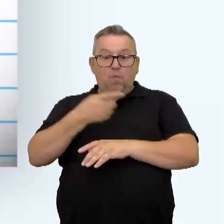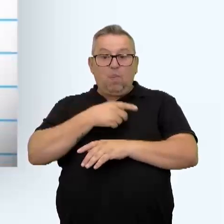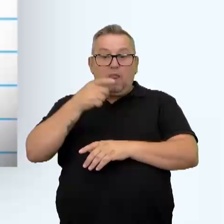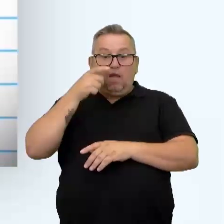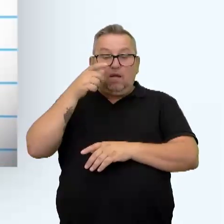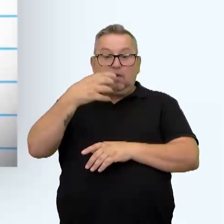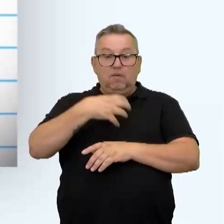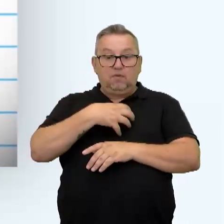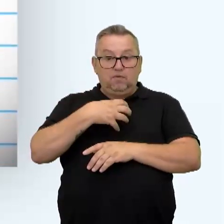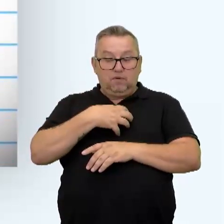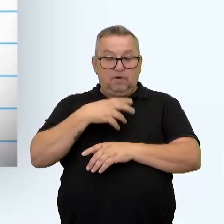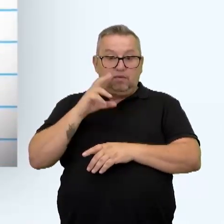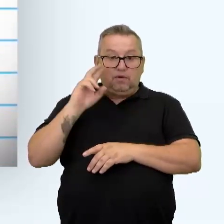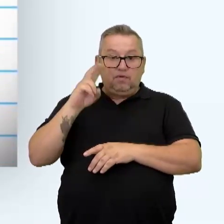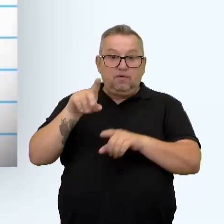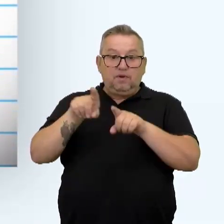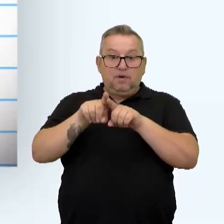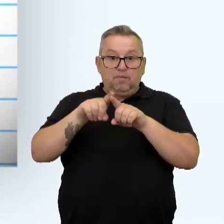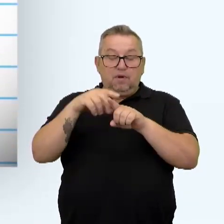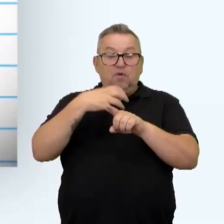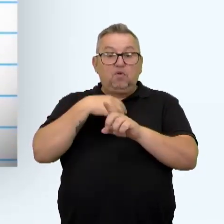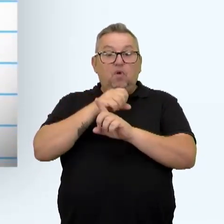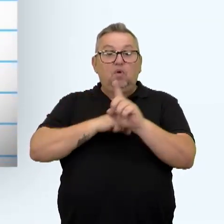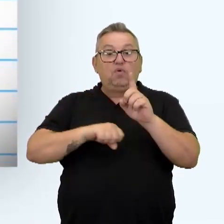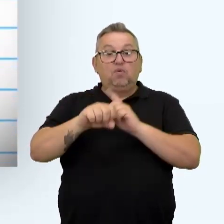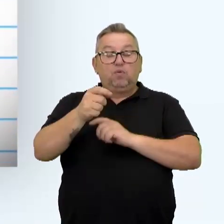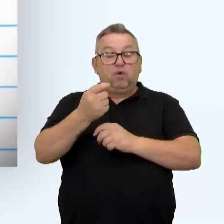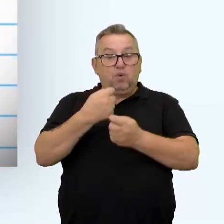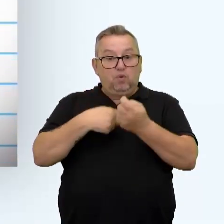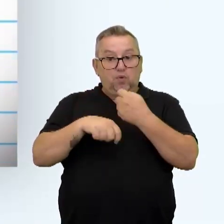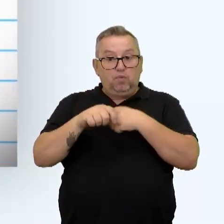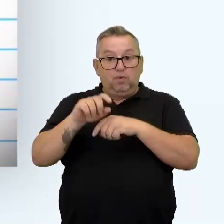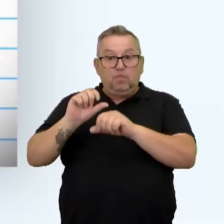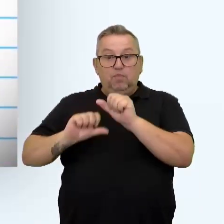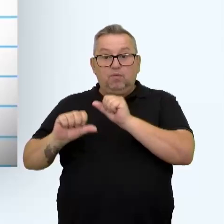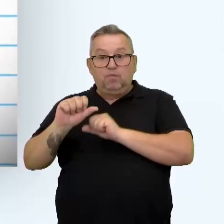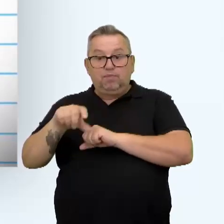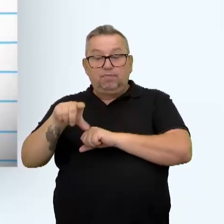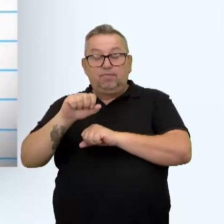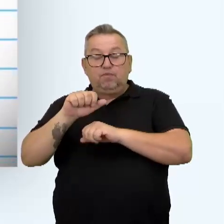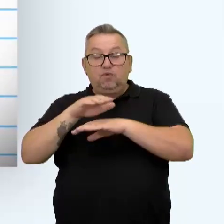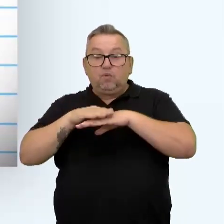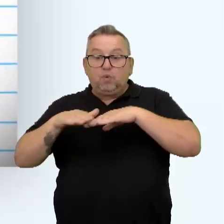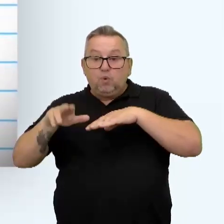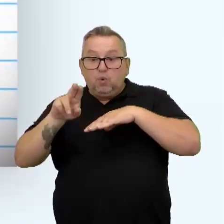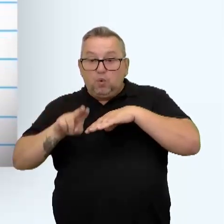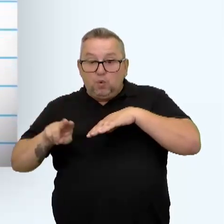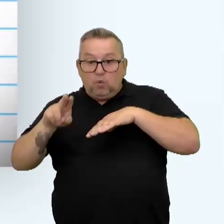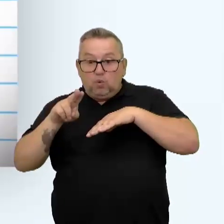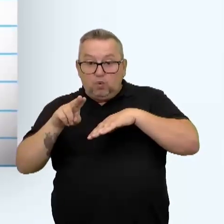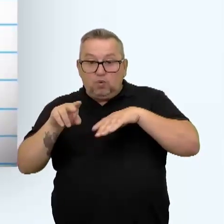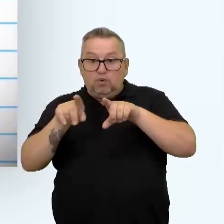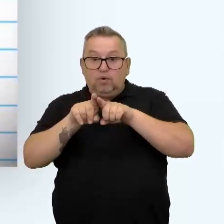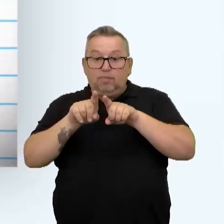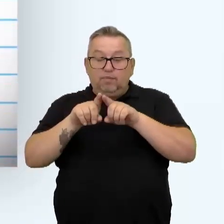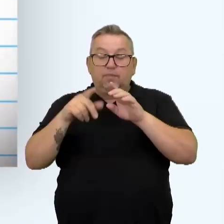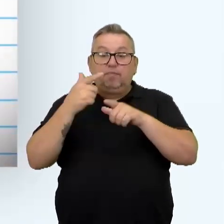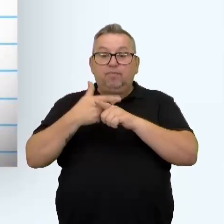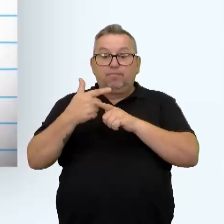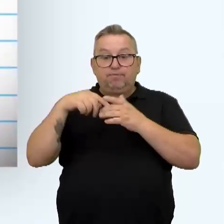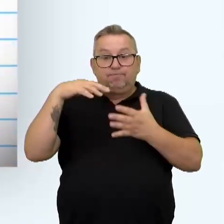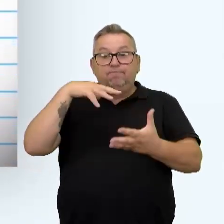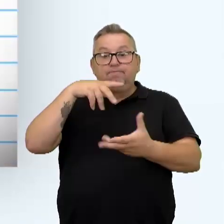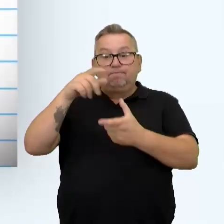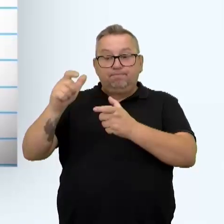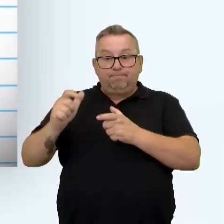uma estreita interrelação entre aspectos socioeconômicos, mudanças na cobertura e uso da terra e questões ambientais globais e